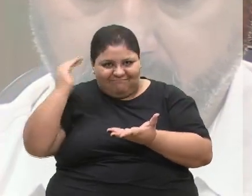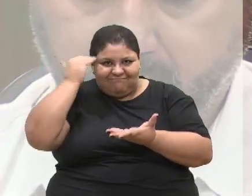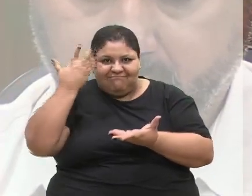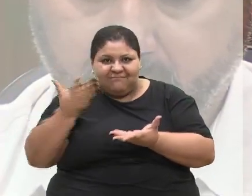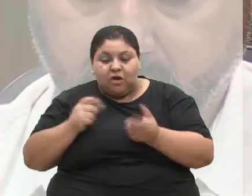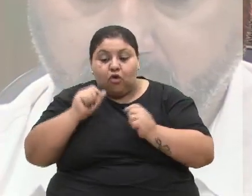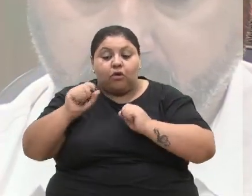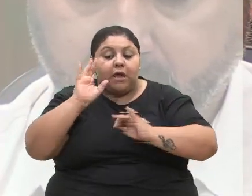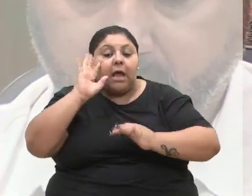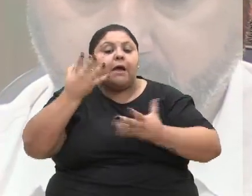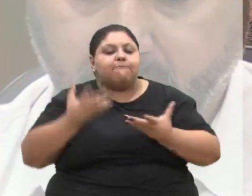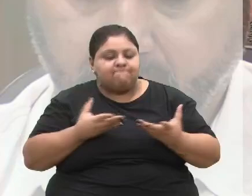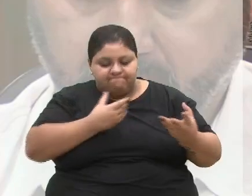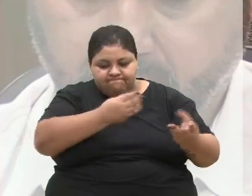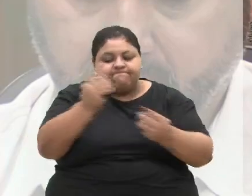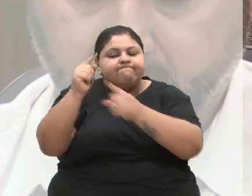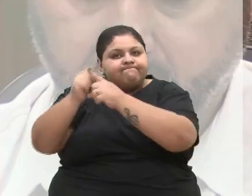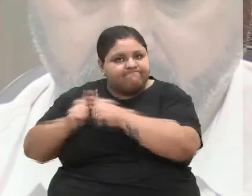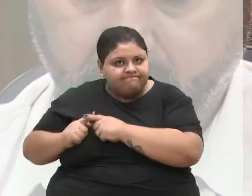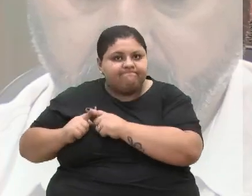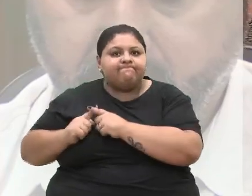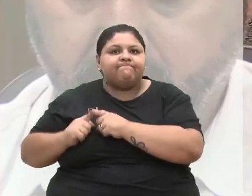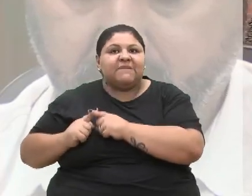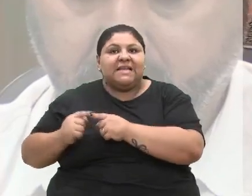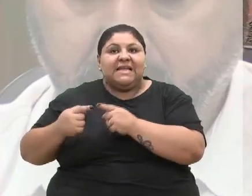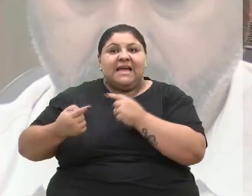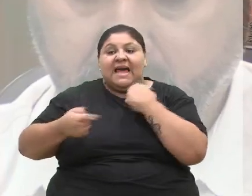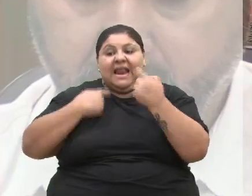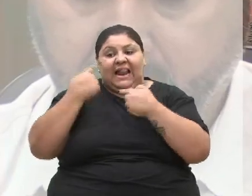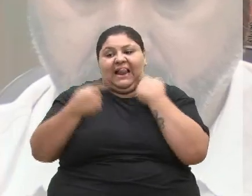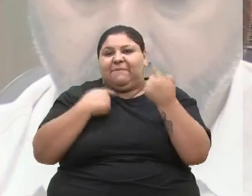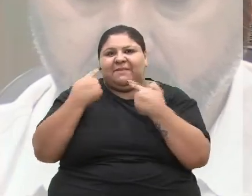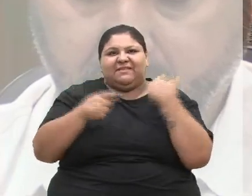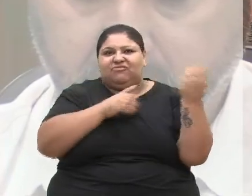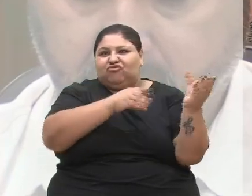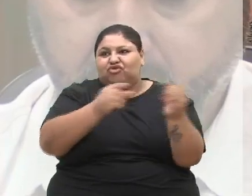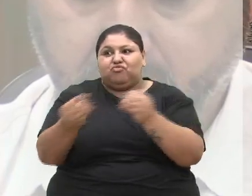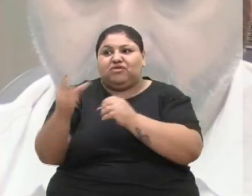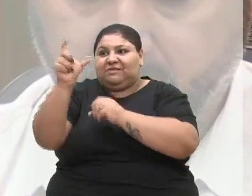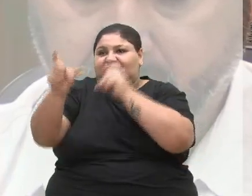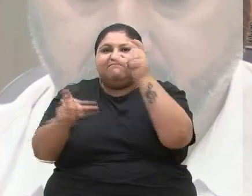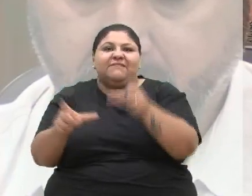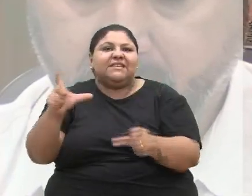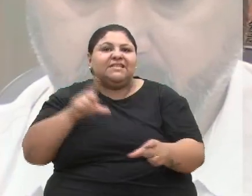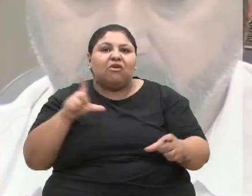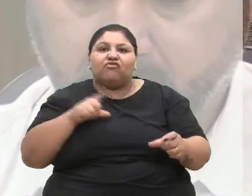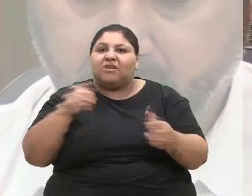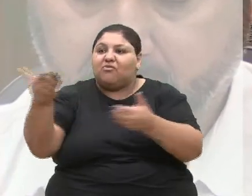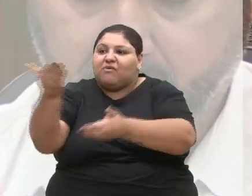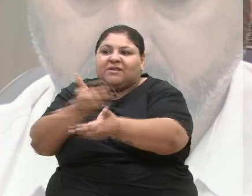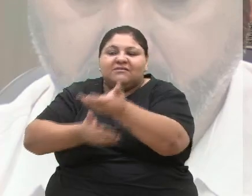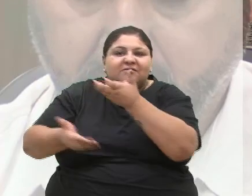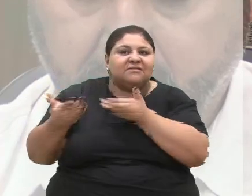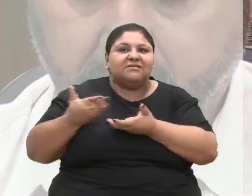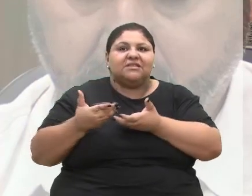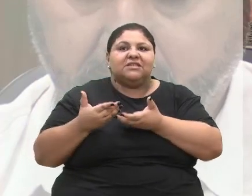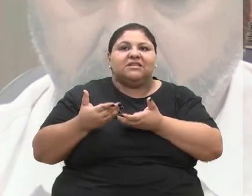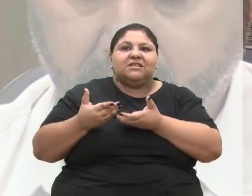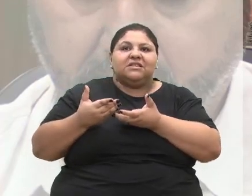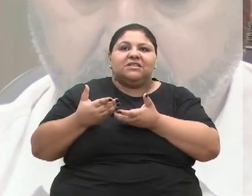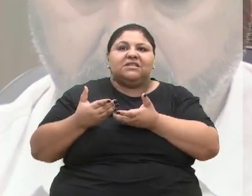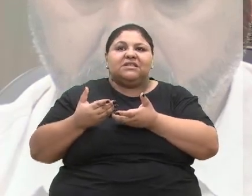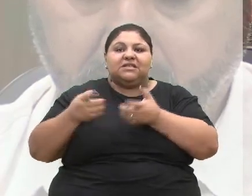que acontece muitas vezes, a reclamação de muitas pessoas, às vezes, de não ter um atendimento de clínico geral e